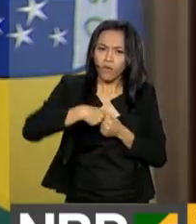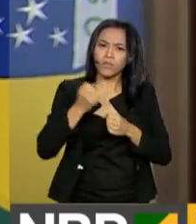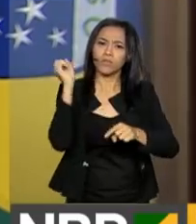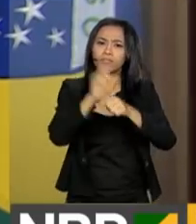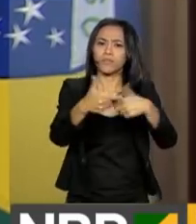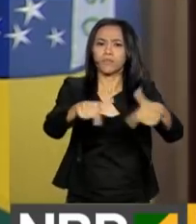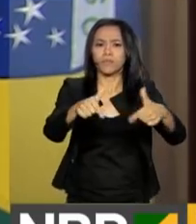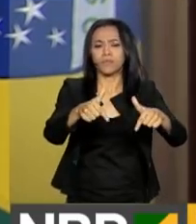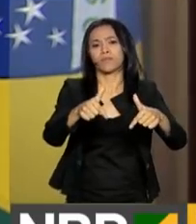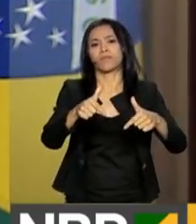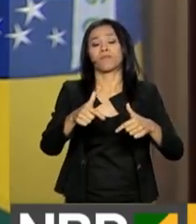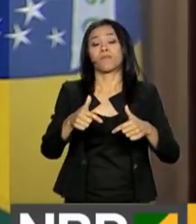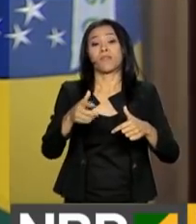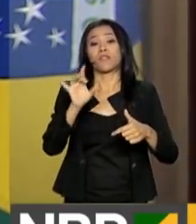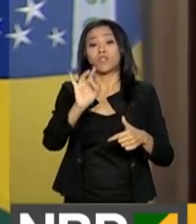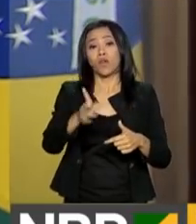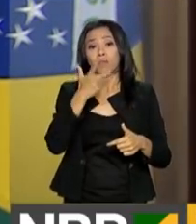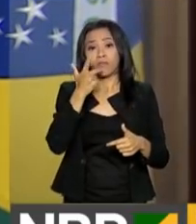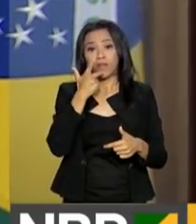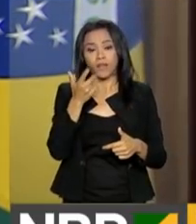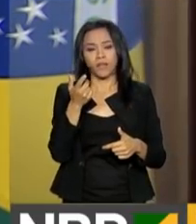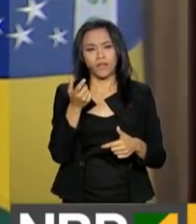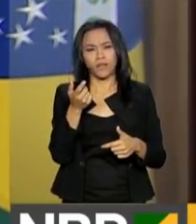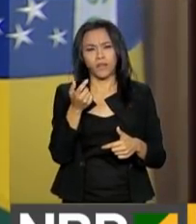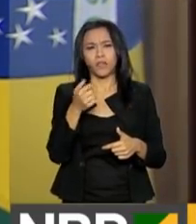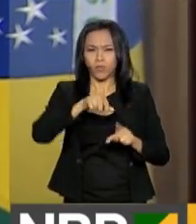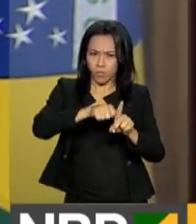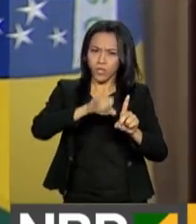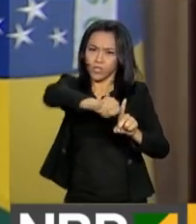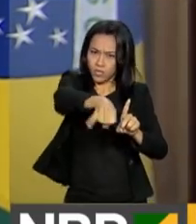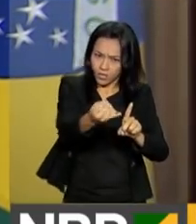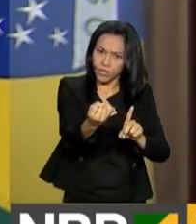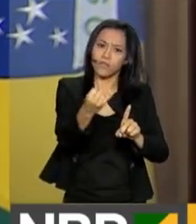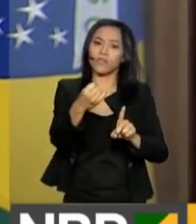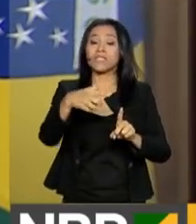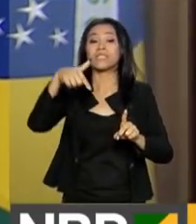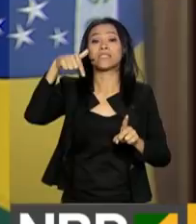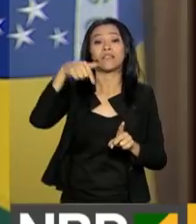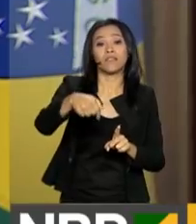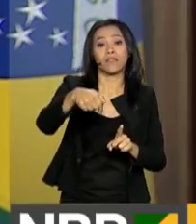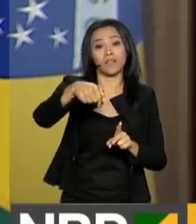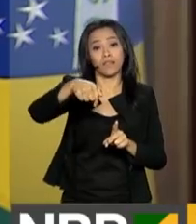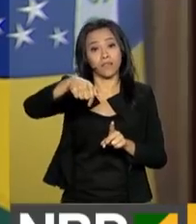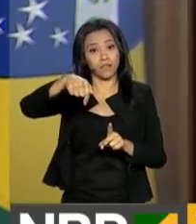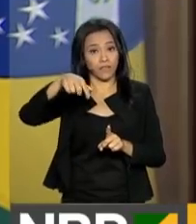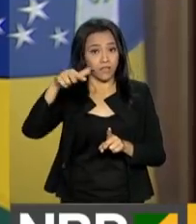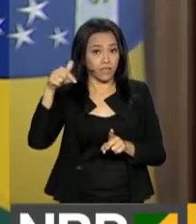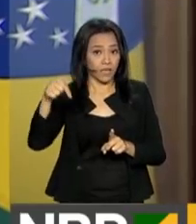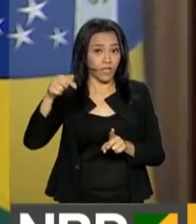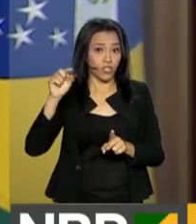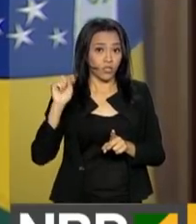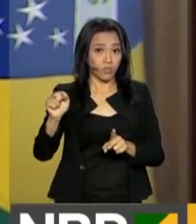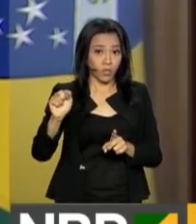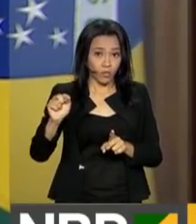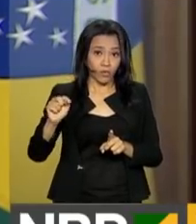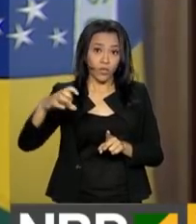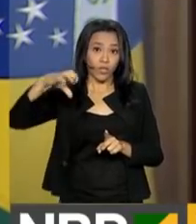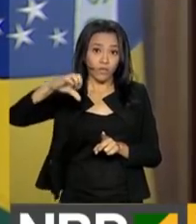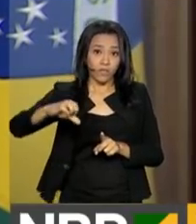só para mencionar o saldo positivo em janeiro foi de 77 mil oitocentos e vinte e duas contratações